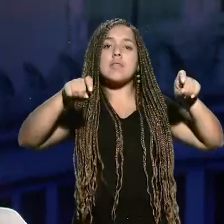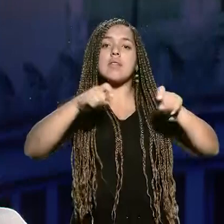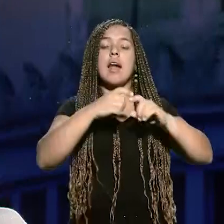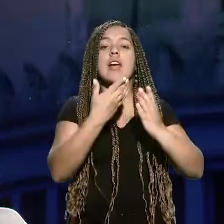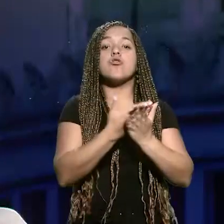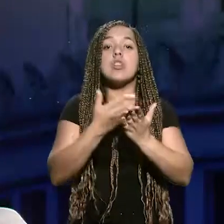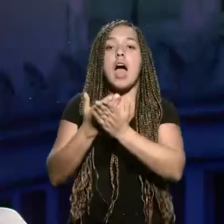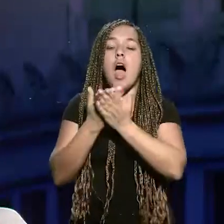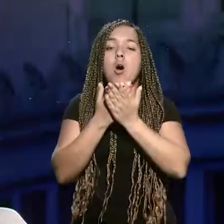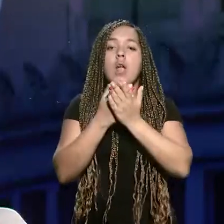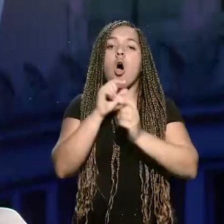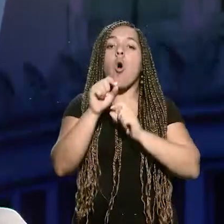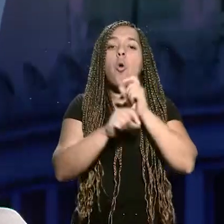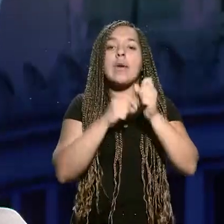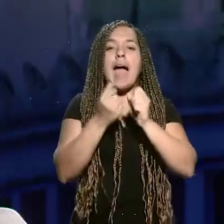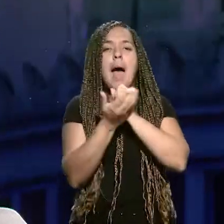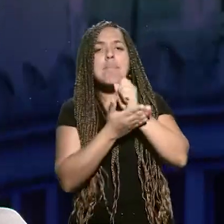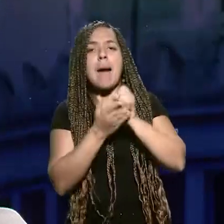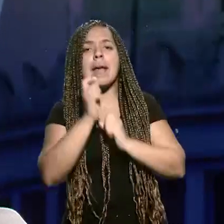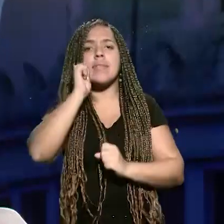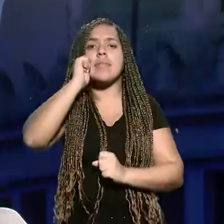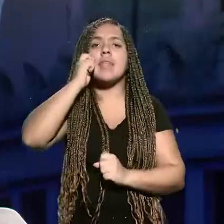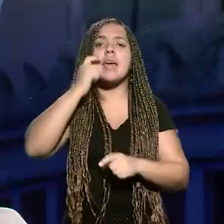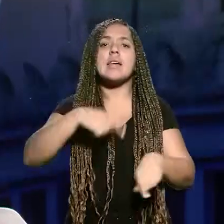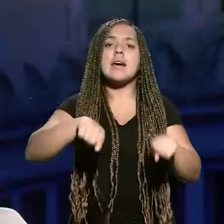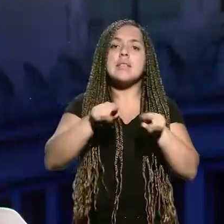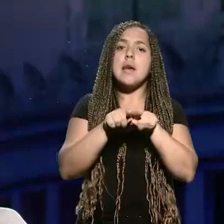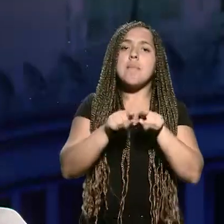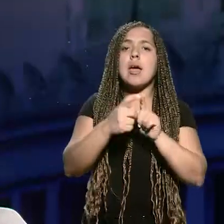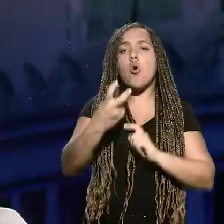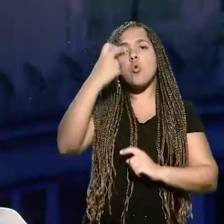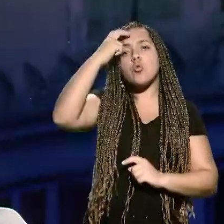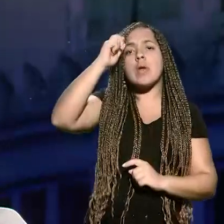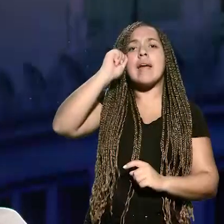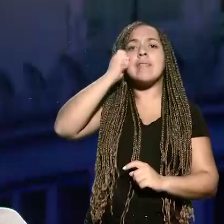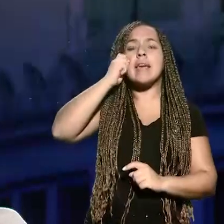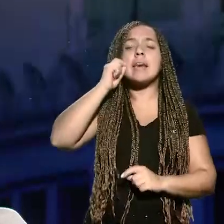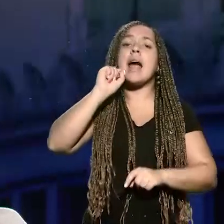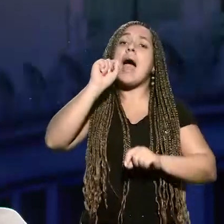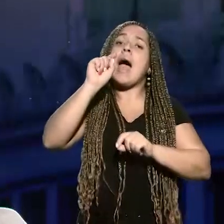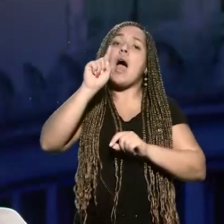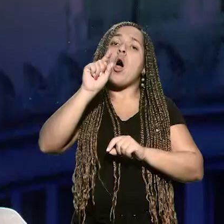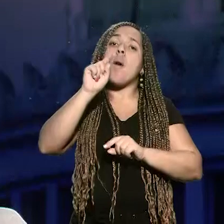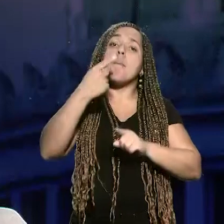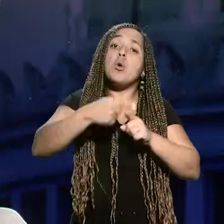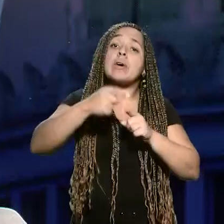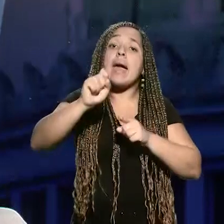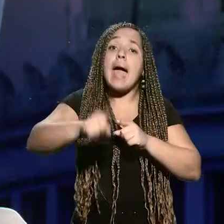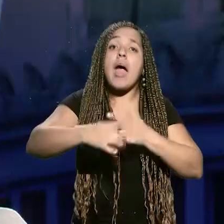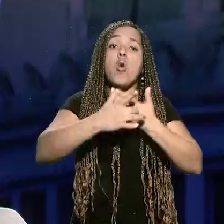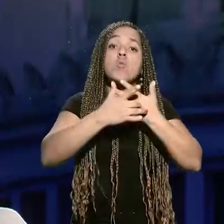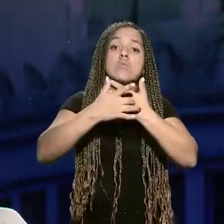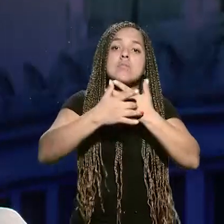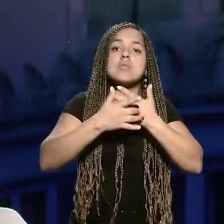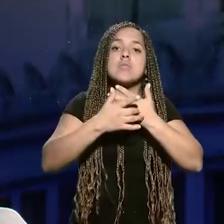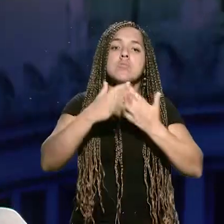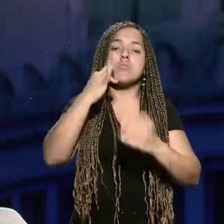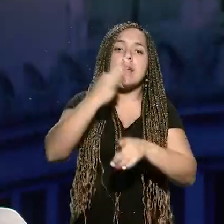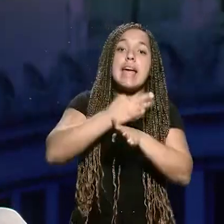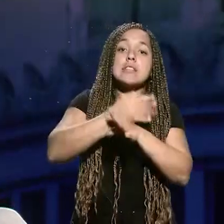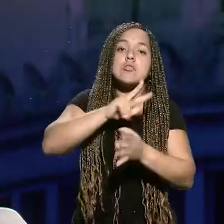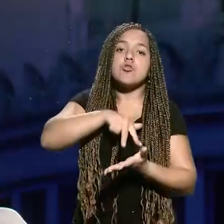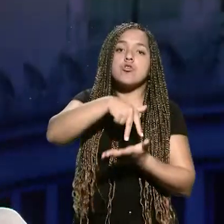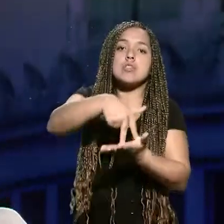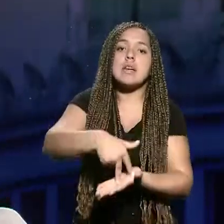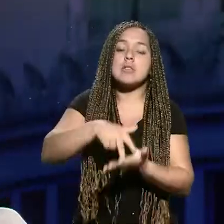com os estudantes, essas raízes negras, essa cultura negra, que é um símbolo de resistência, né? Como é que isso depois vai fortalecer